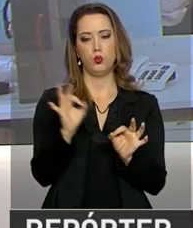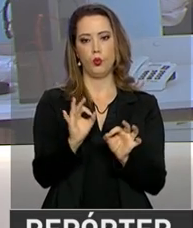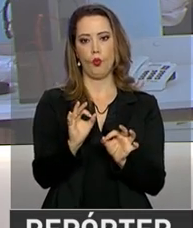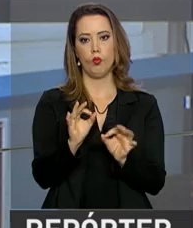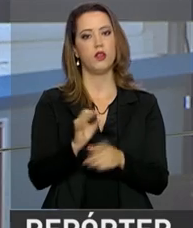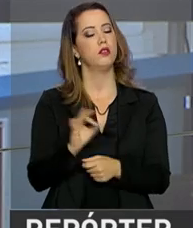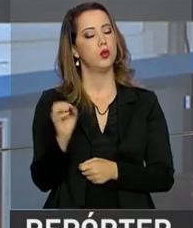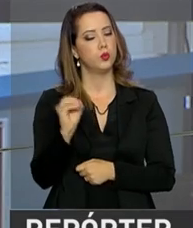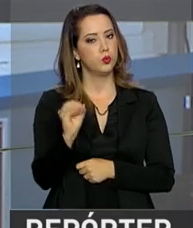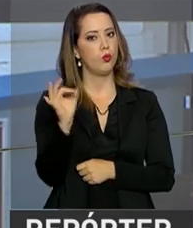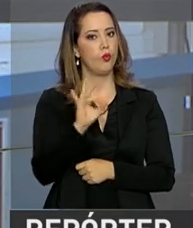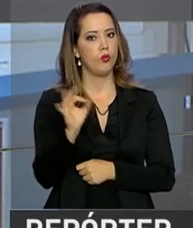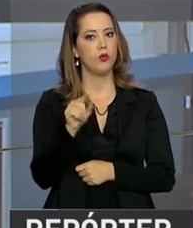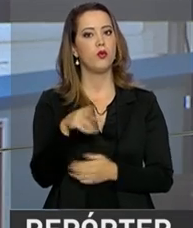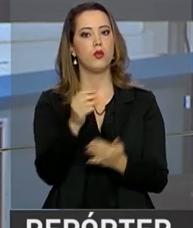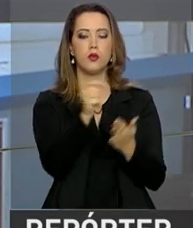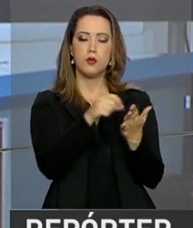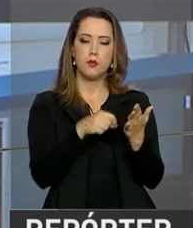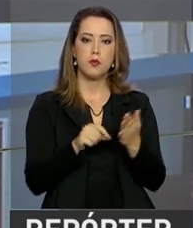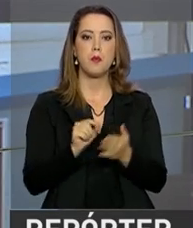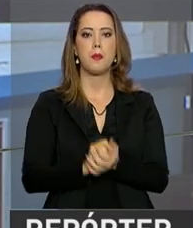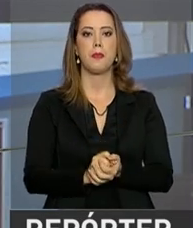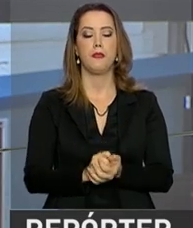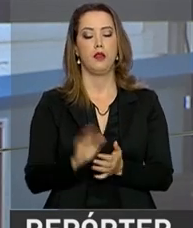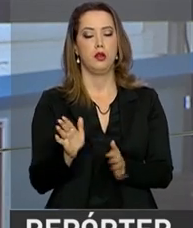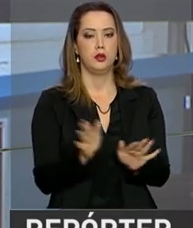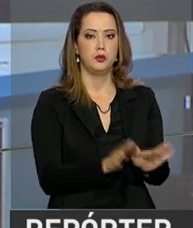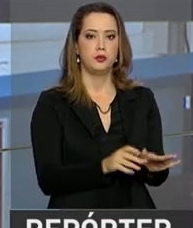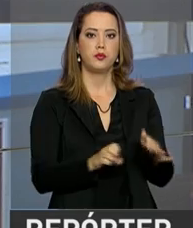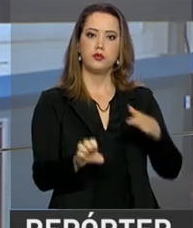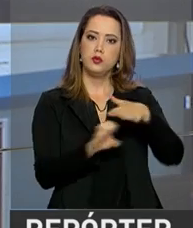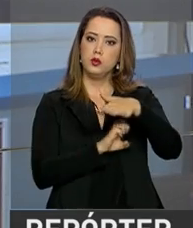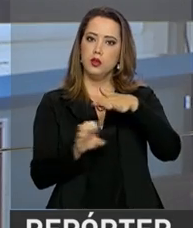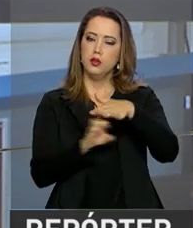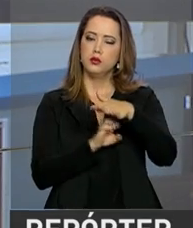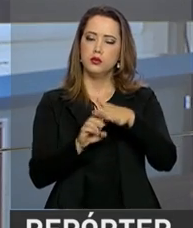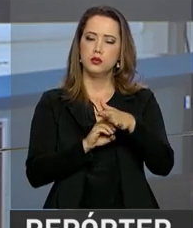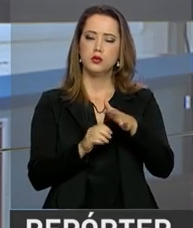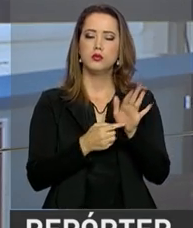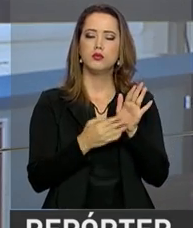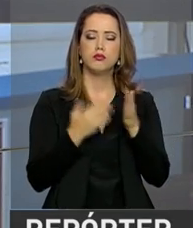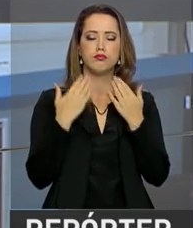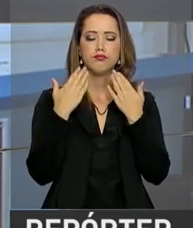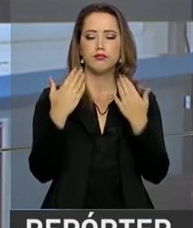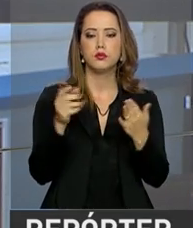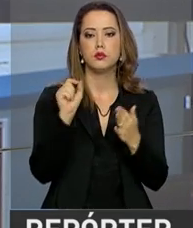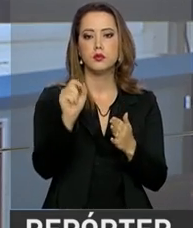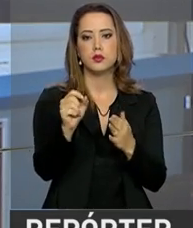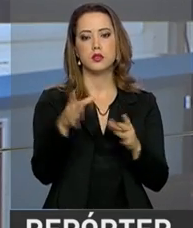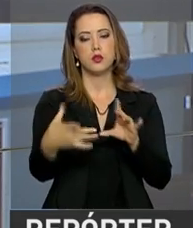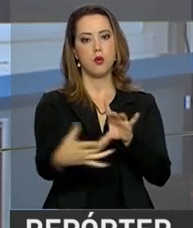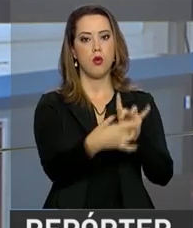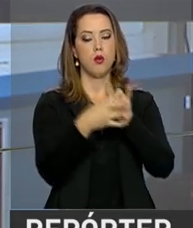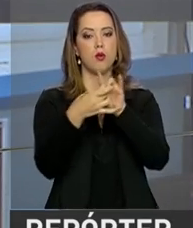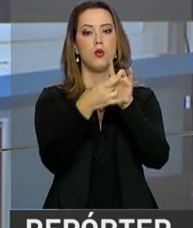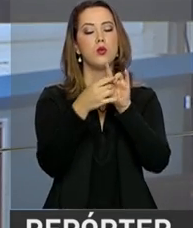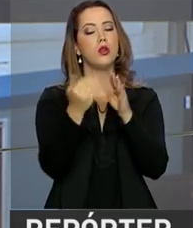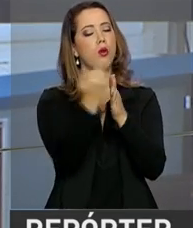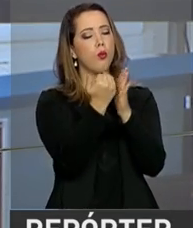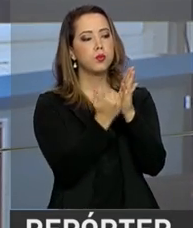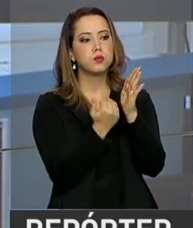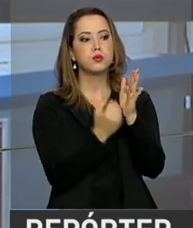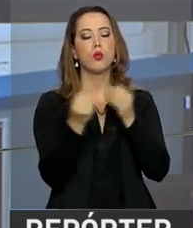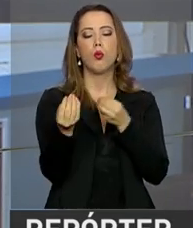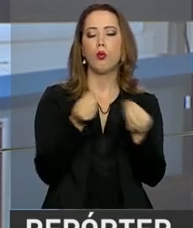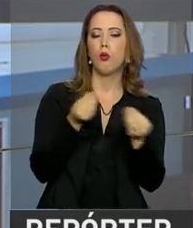redação empresários da indústria apresentaram sugestões para a execução do programa de parcerias de investimentos as ideias foram recebidas